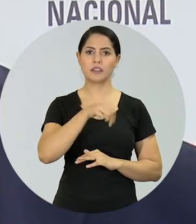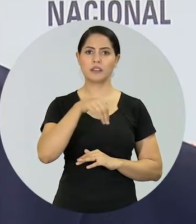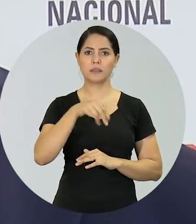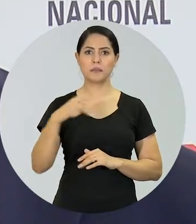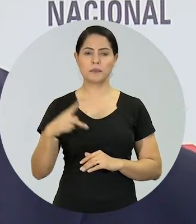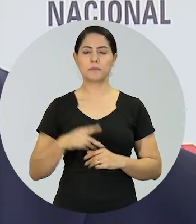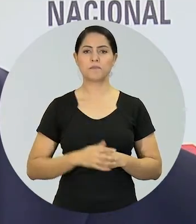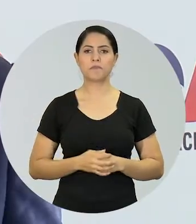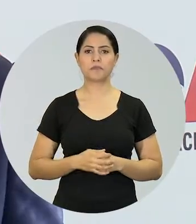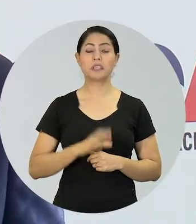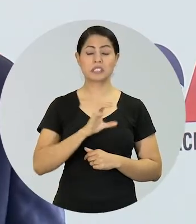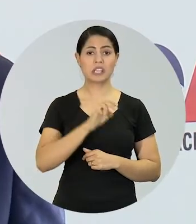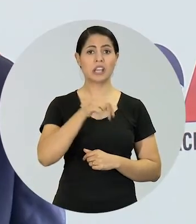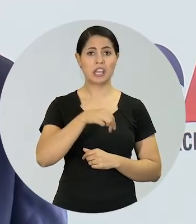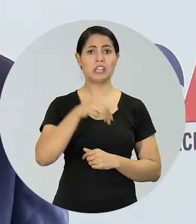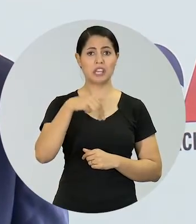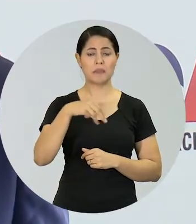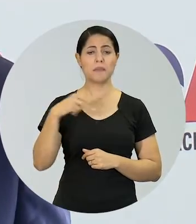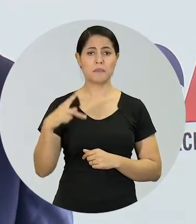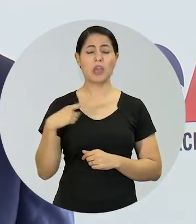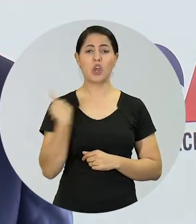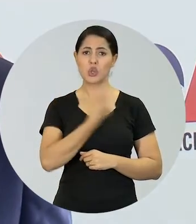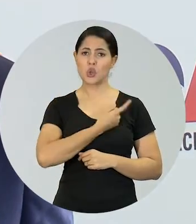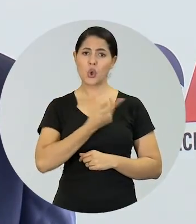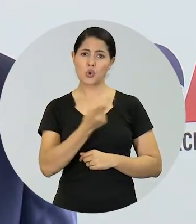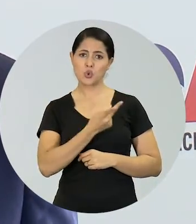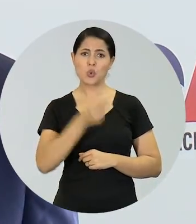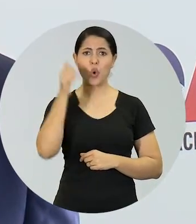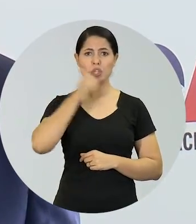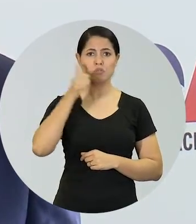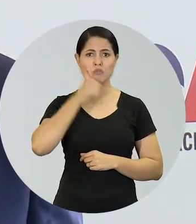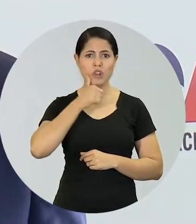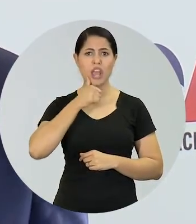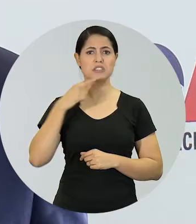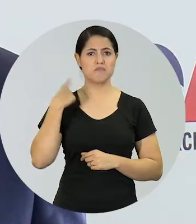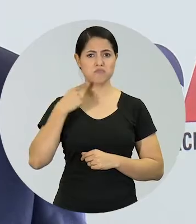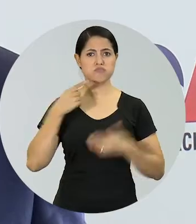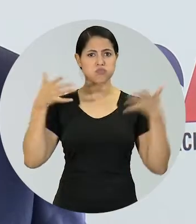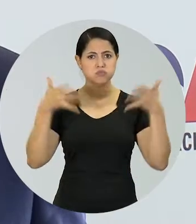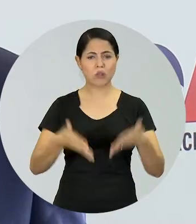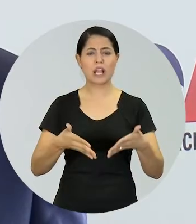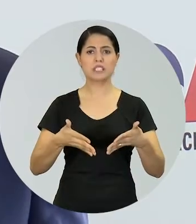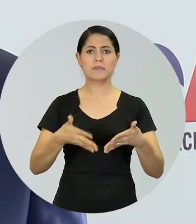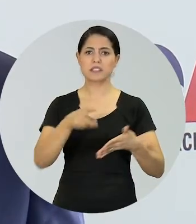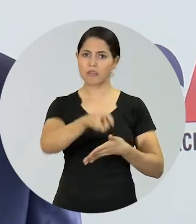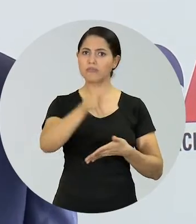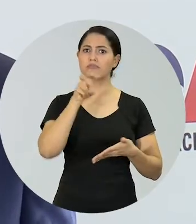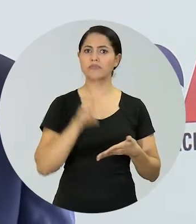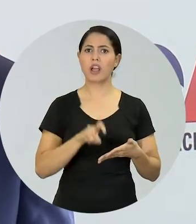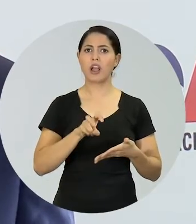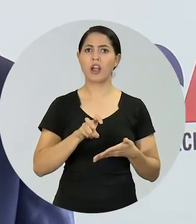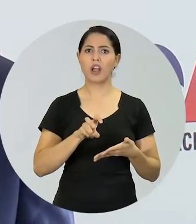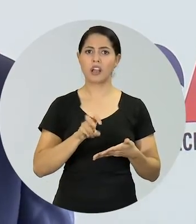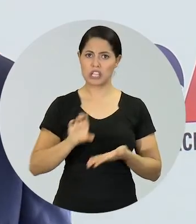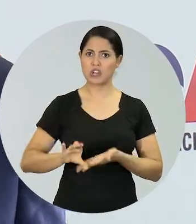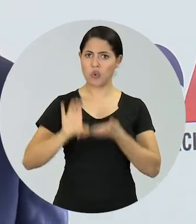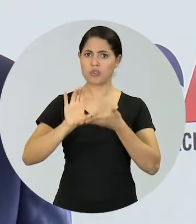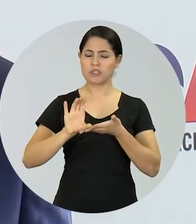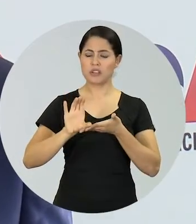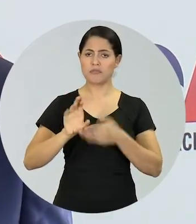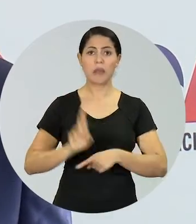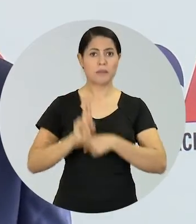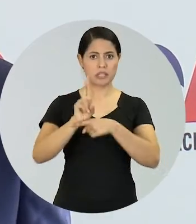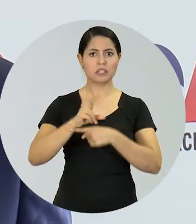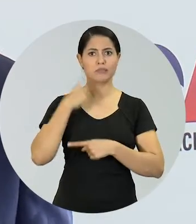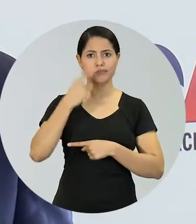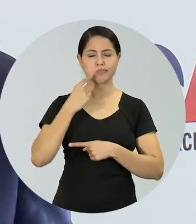Nacional do Ministério Público. No CNMP nós temos 2 mulheres pela primeira vez integrando aquele conselho em nome